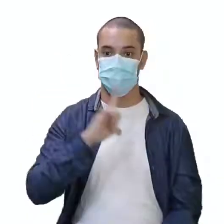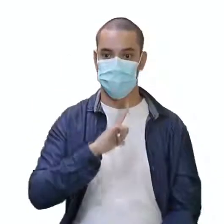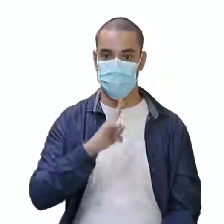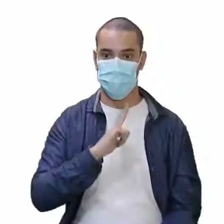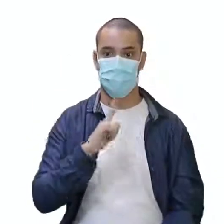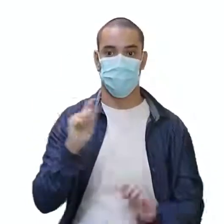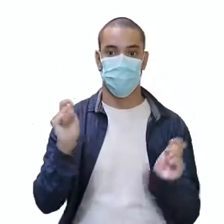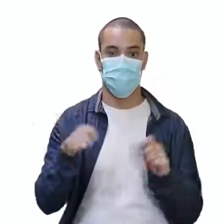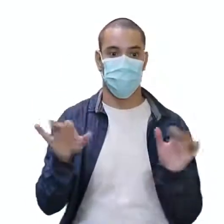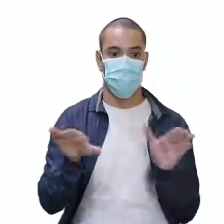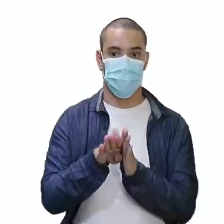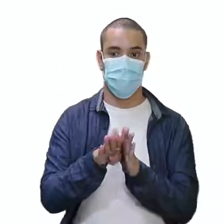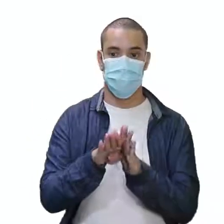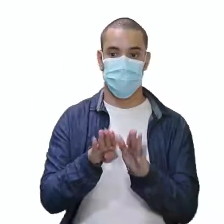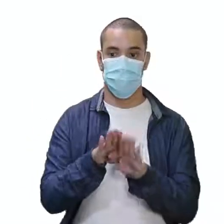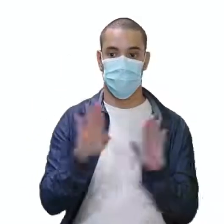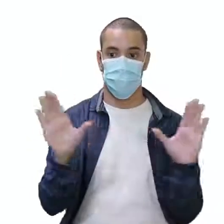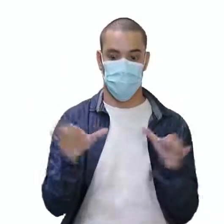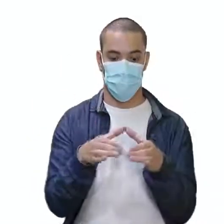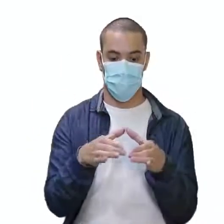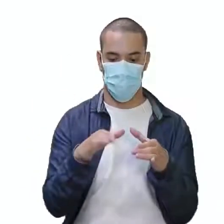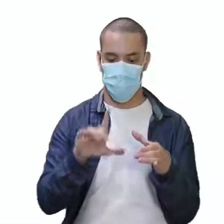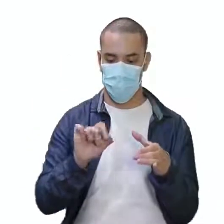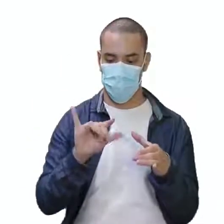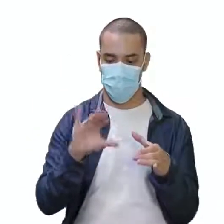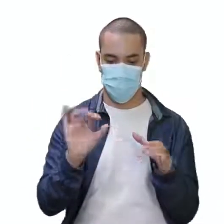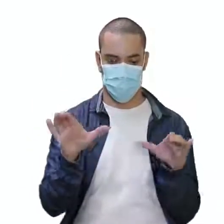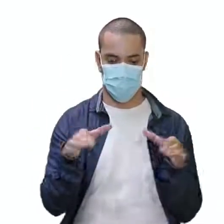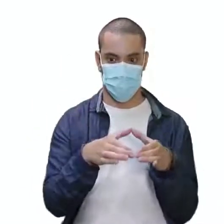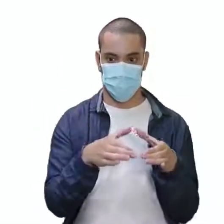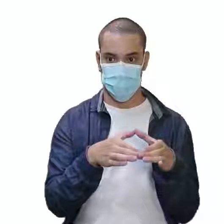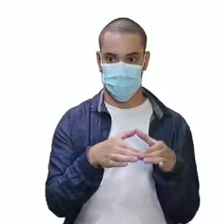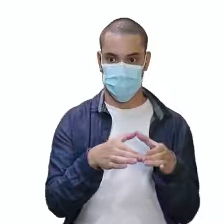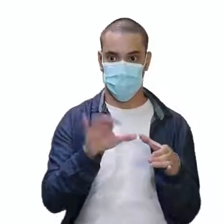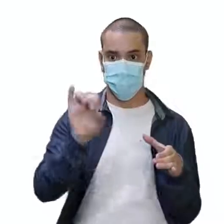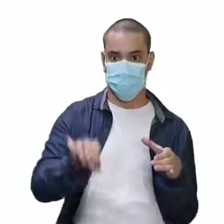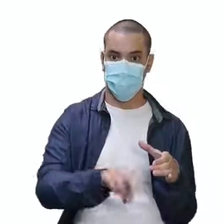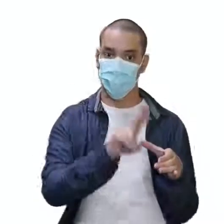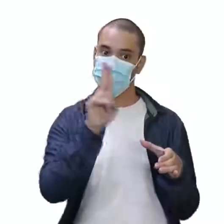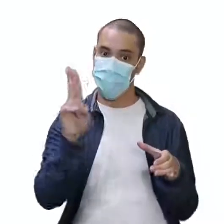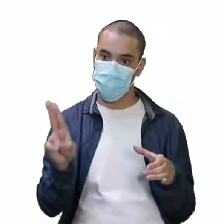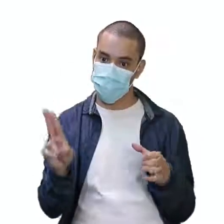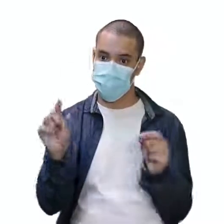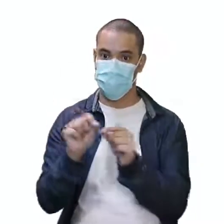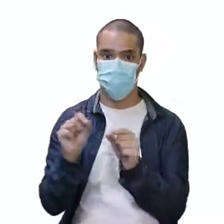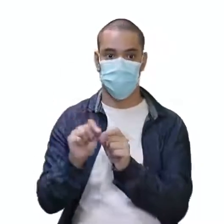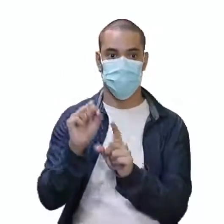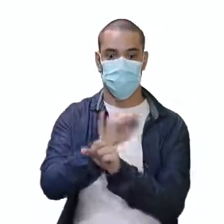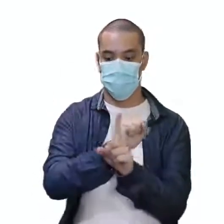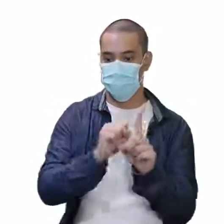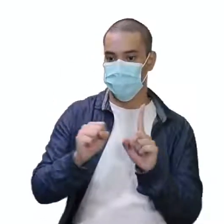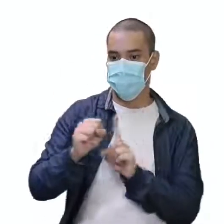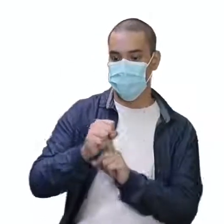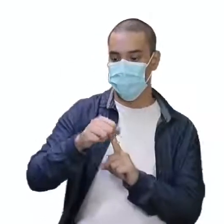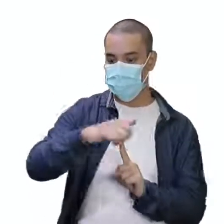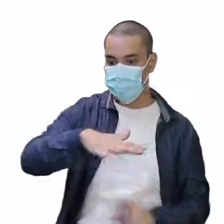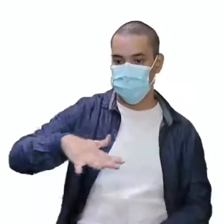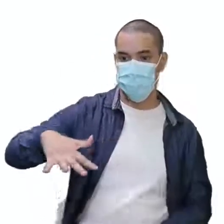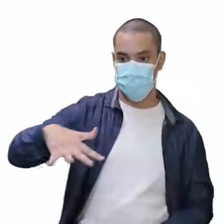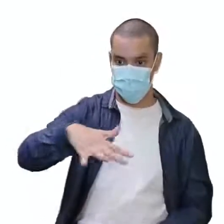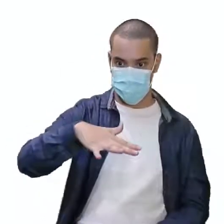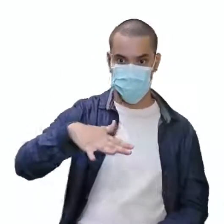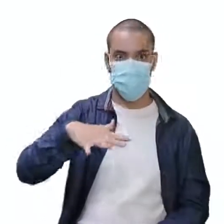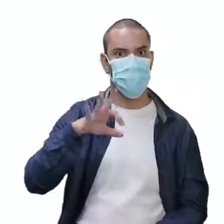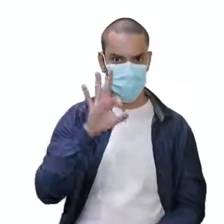vão formar colônias, ou quando esses organismos da mesma espécie podem formar sociedades,